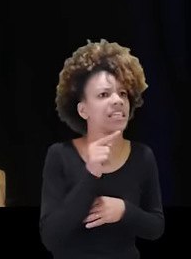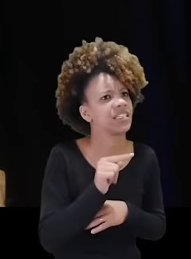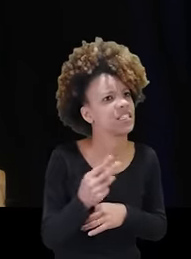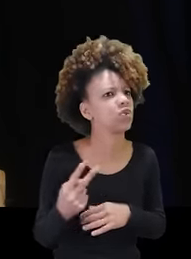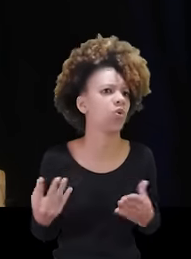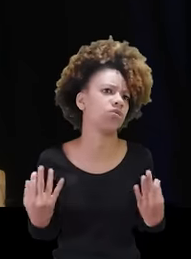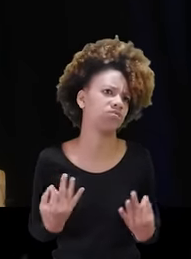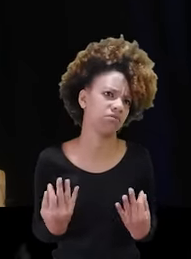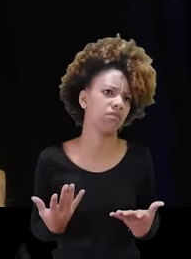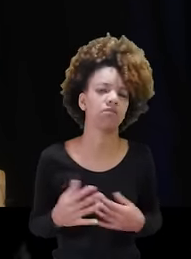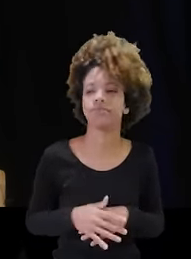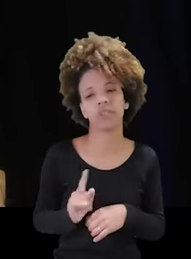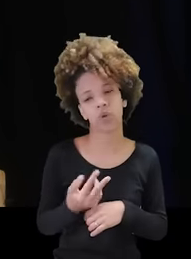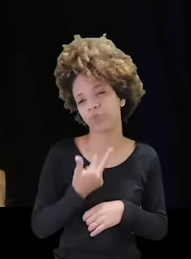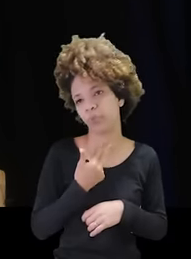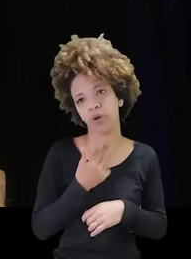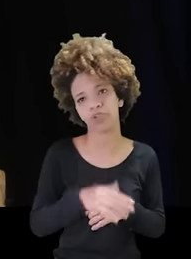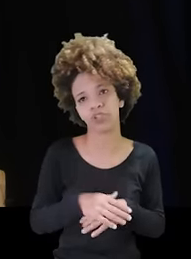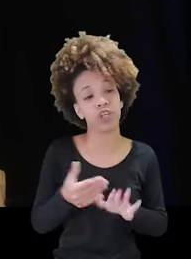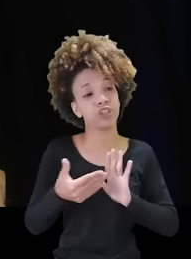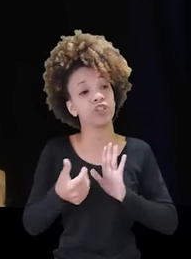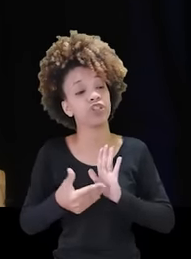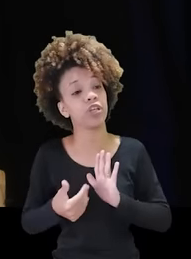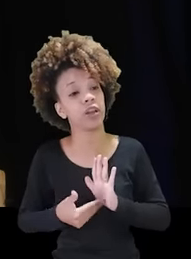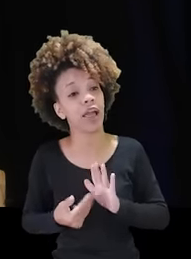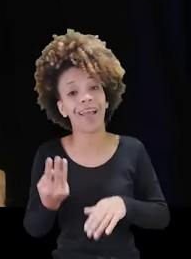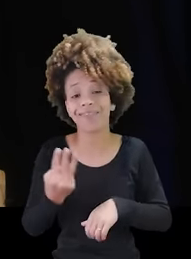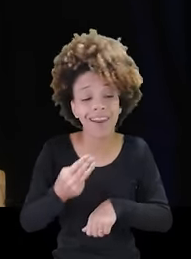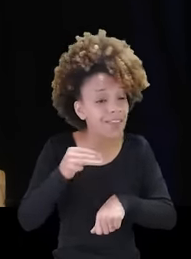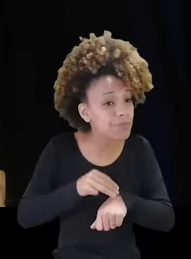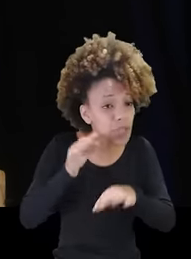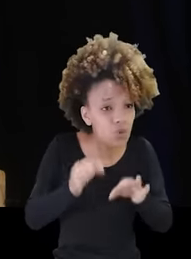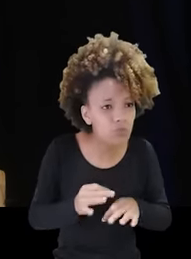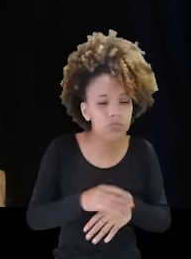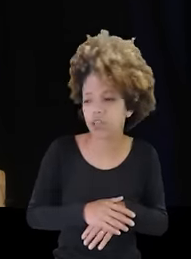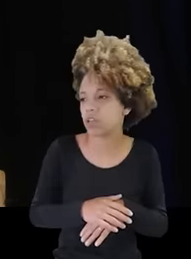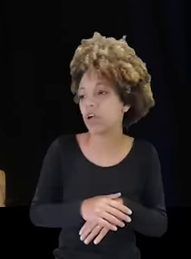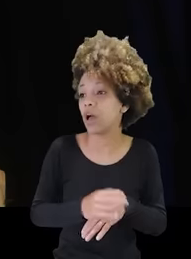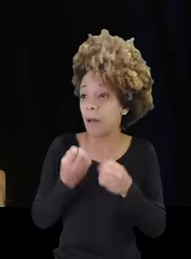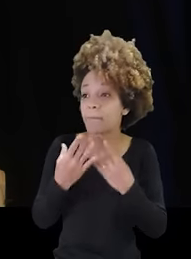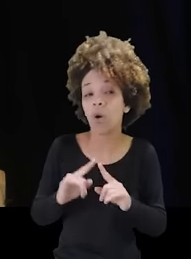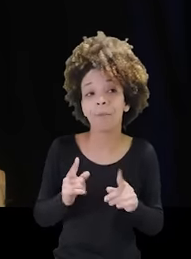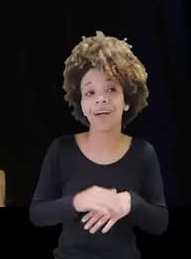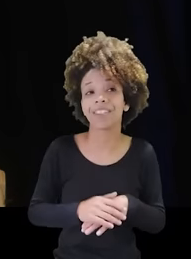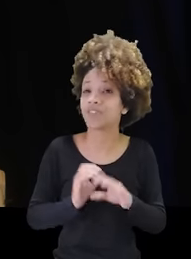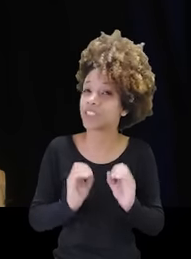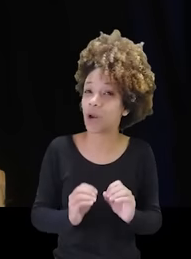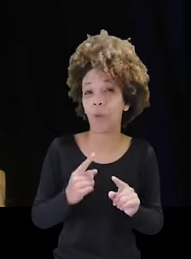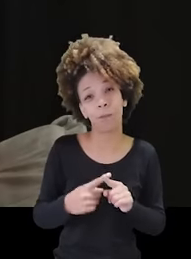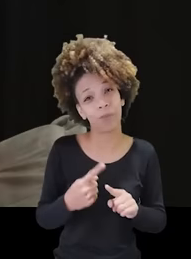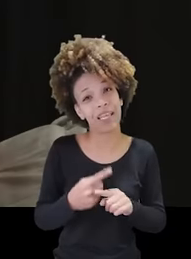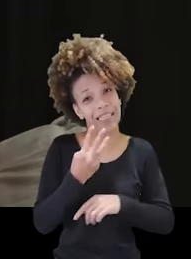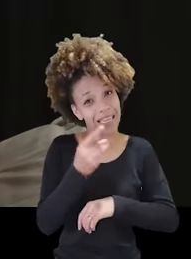tá bom né pelo amor de Deus eles não não pode a gente tem que tirar alguma coisa e se eu entregava com 32 Professor falava muito bom mas vocês zeraram